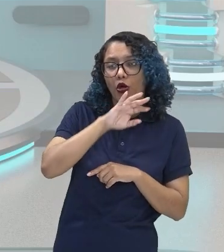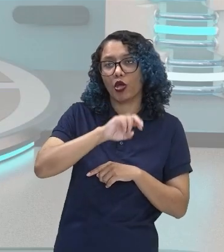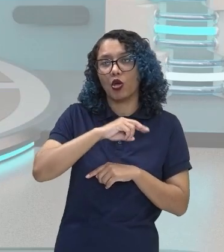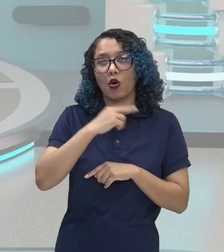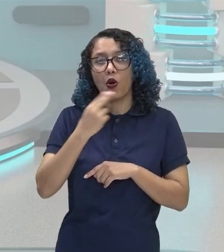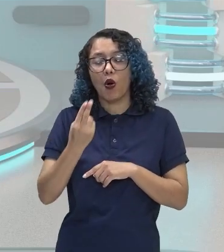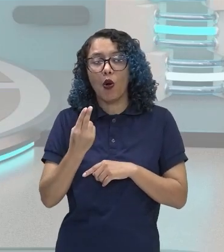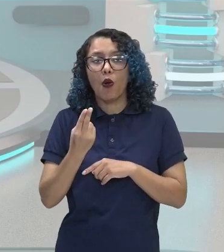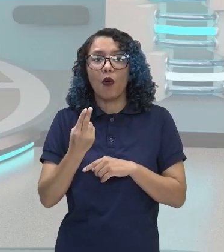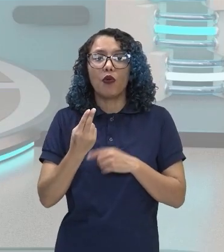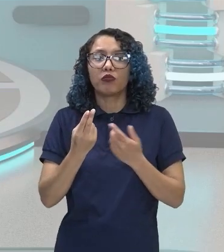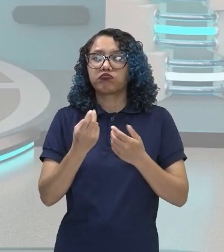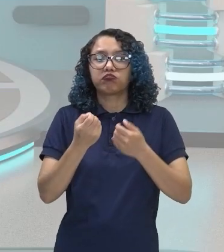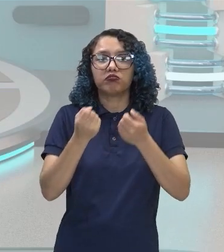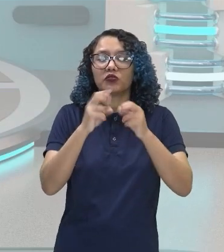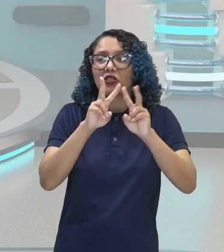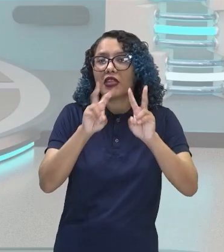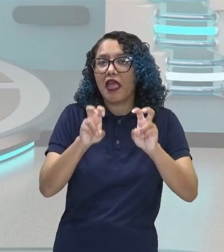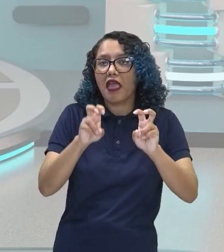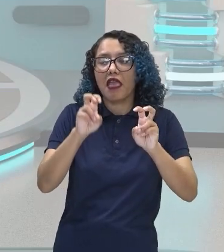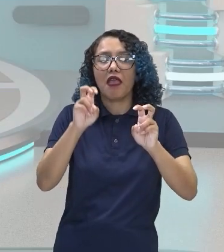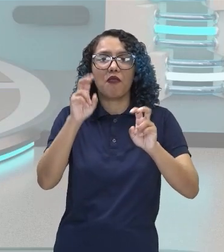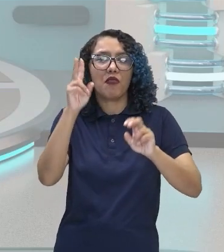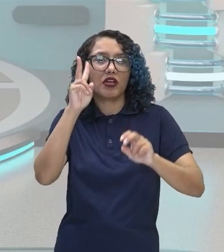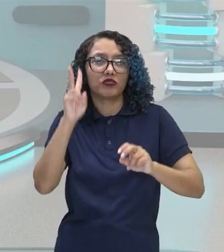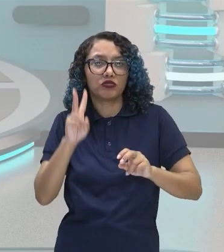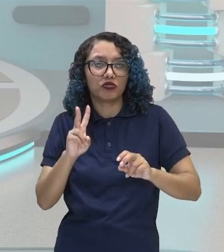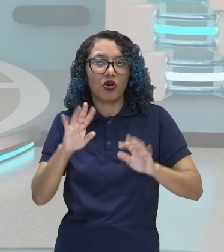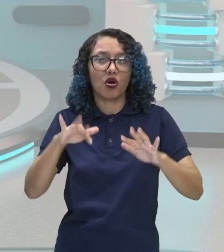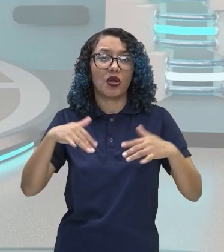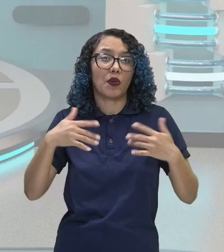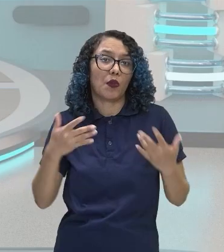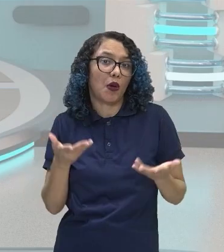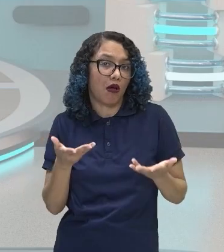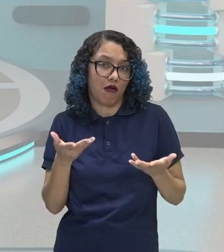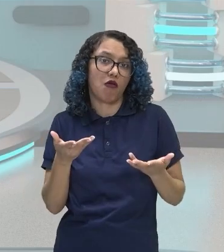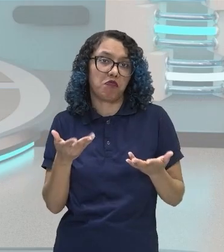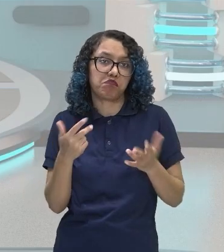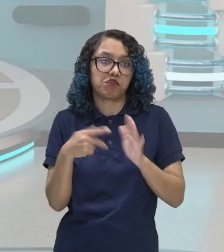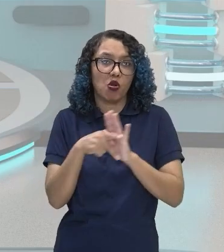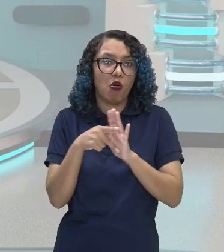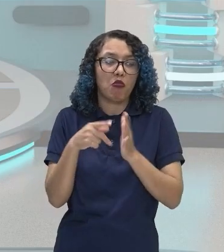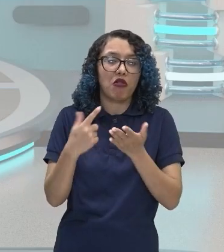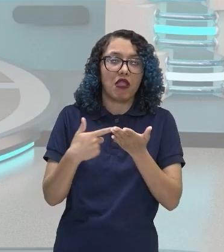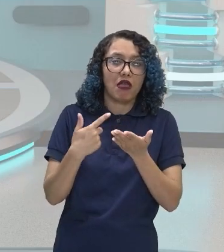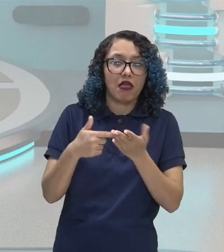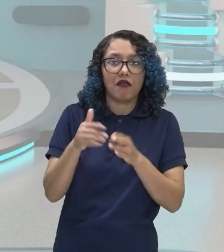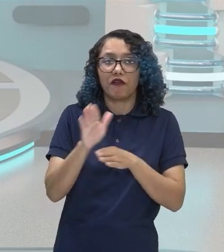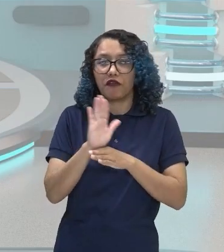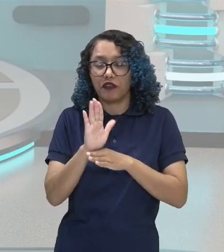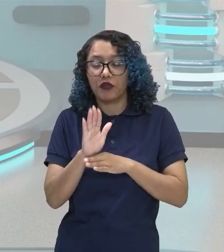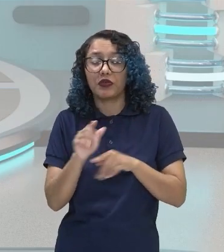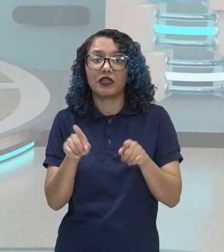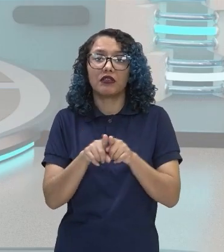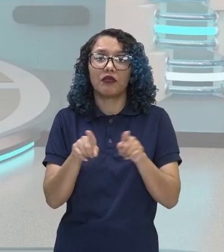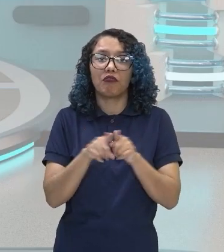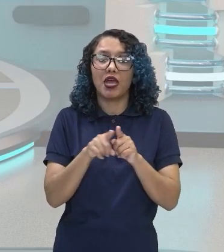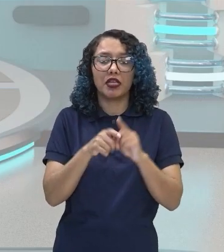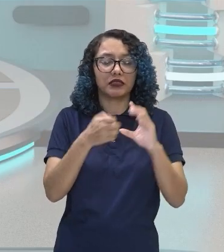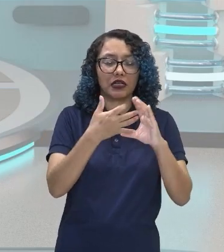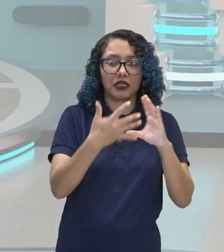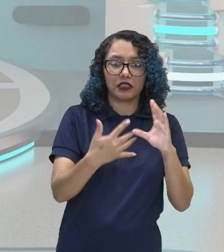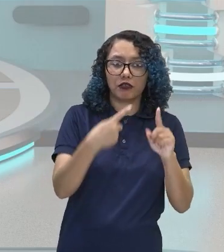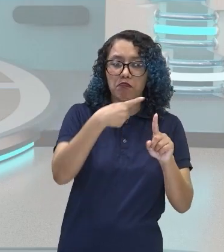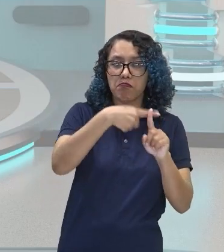o que trata a série, o filme ou o livro, não é? E quais são os pontos negativos, quais são os pontos